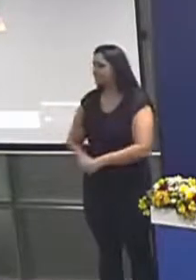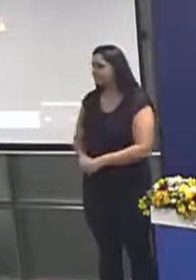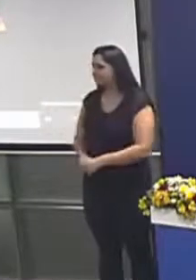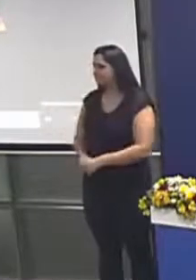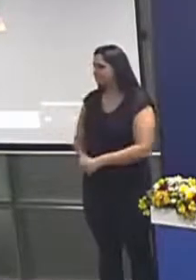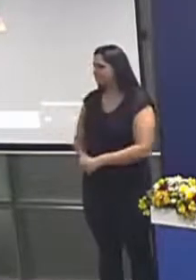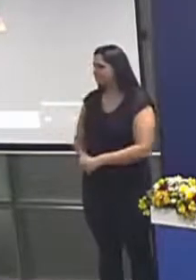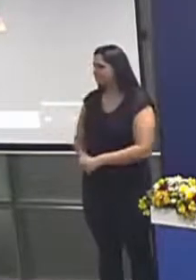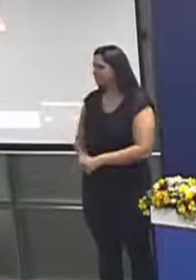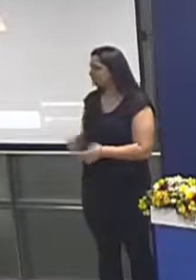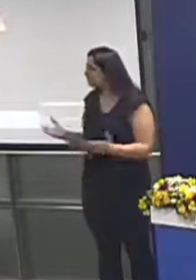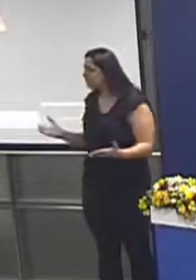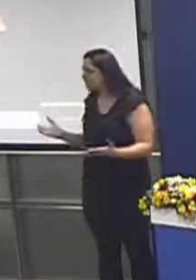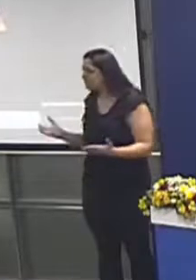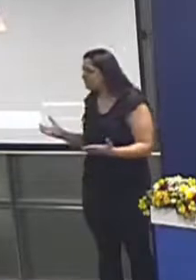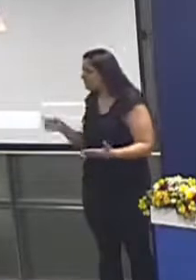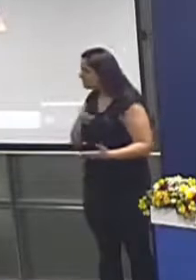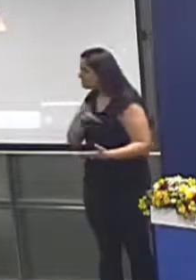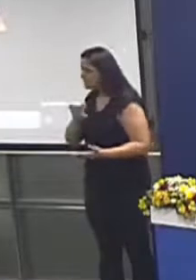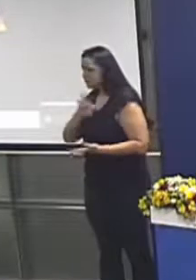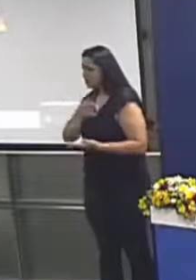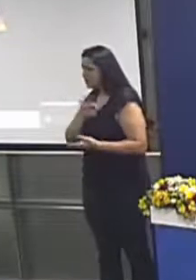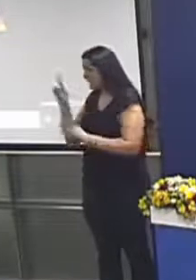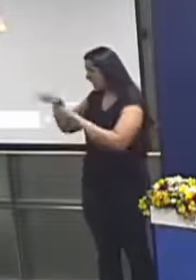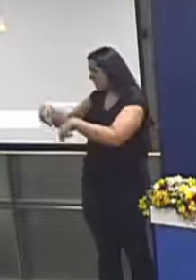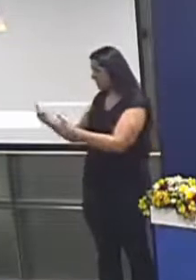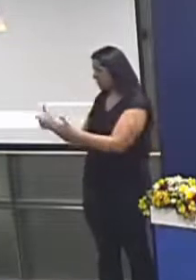Não tinha razão nenhuma para ter medo de polícia.